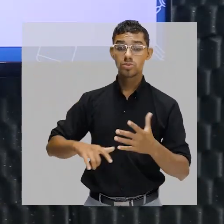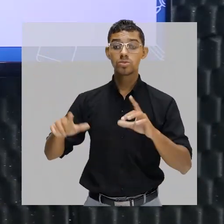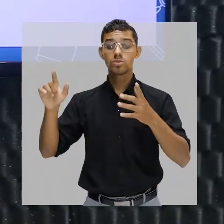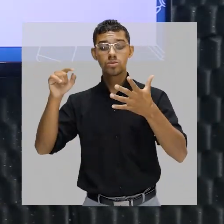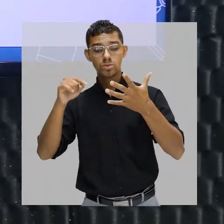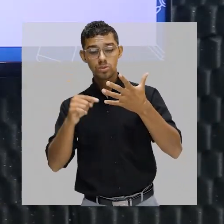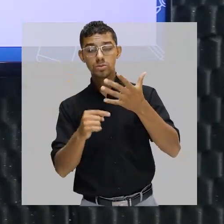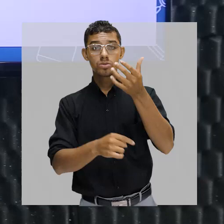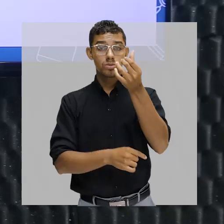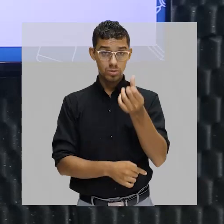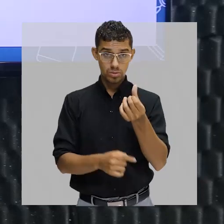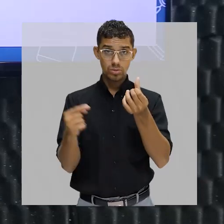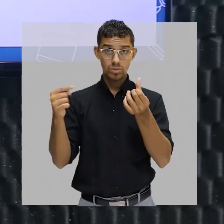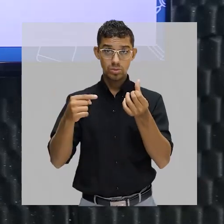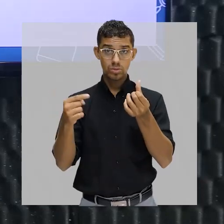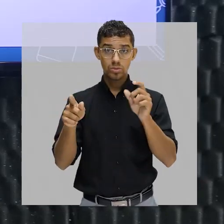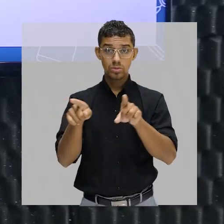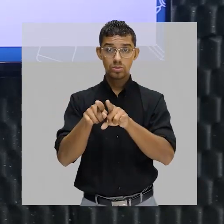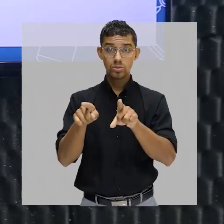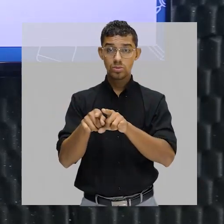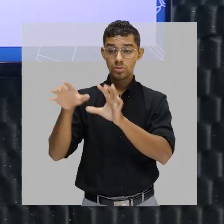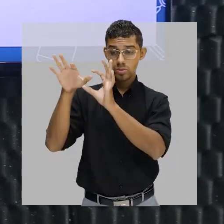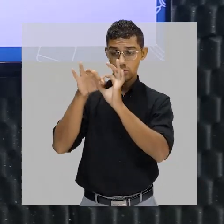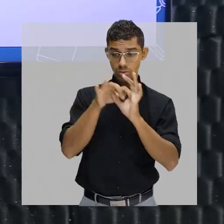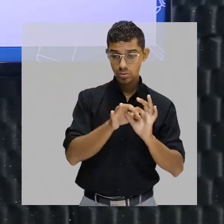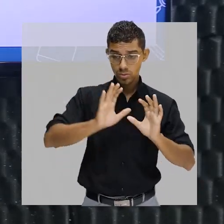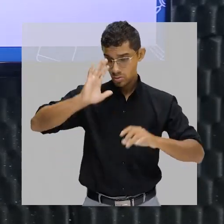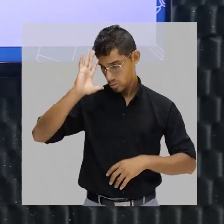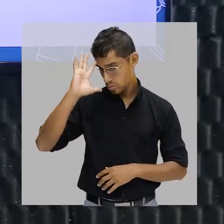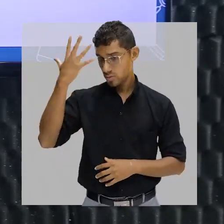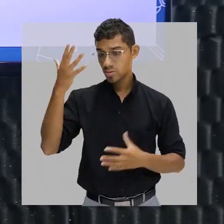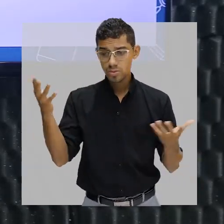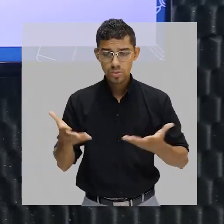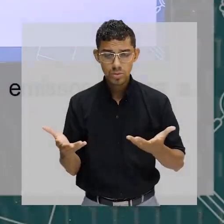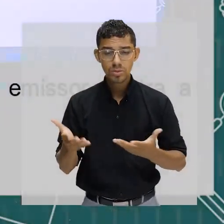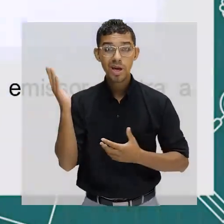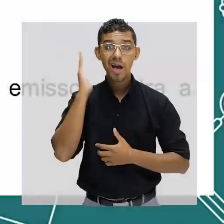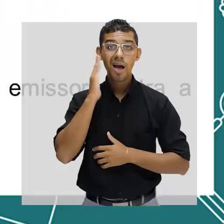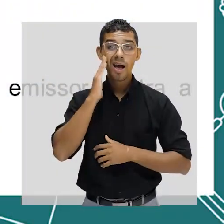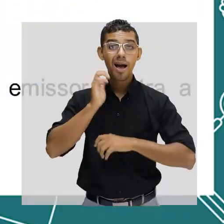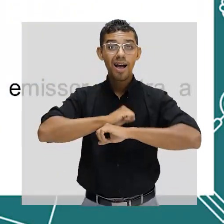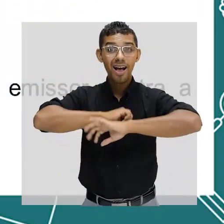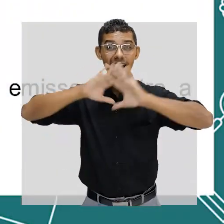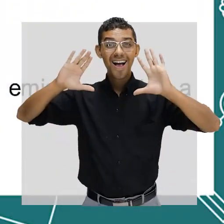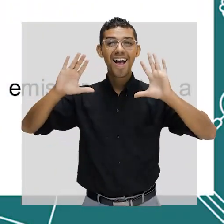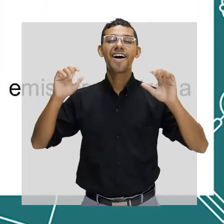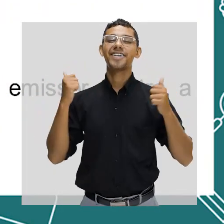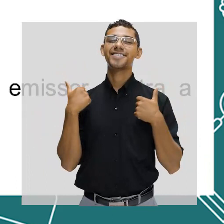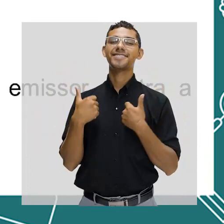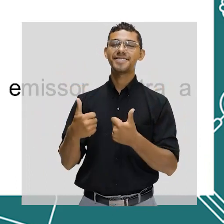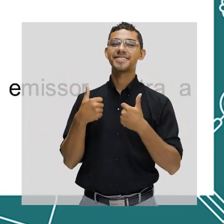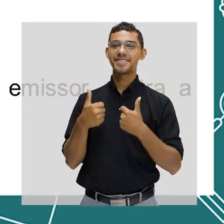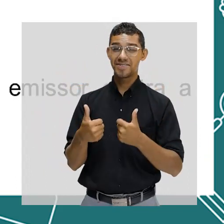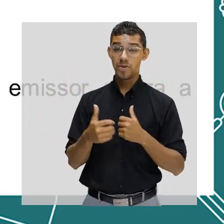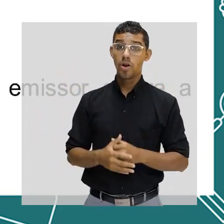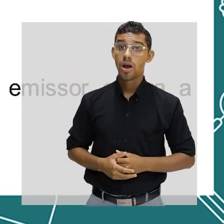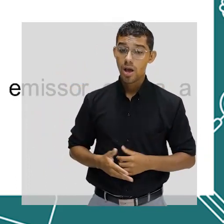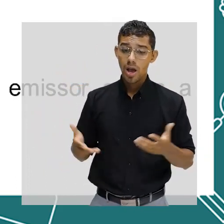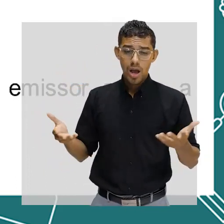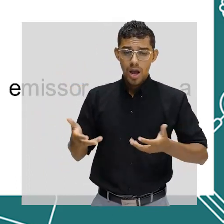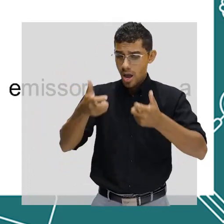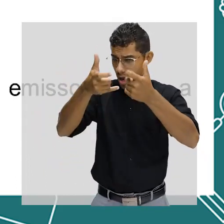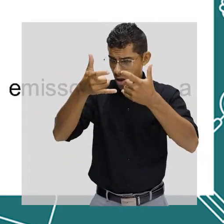a situação que nos envolve, certo? Deu para entender? Muito bem. Então, vamos falar das funções